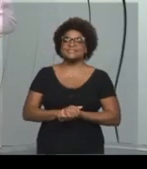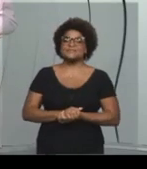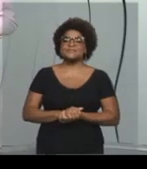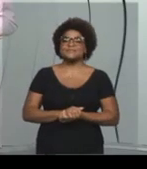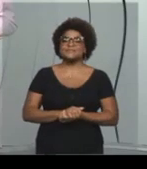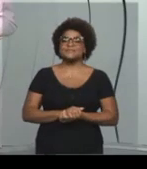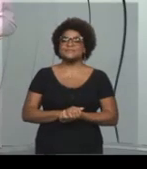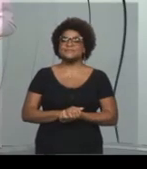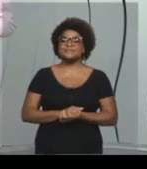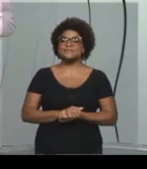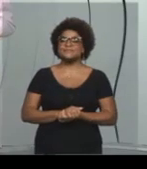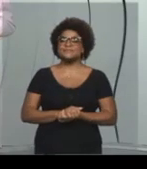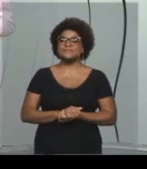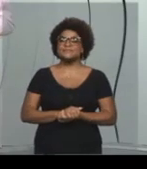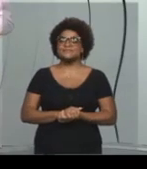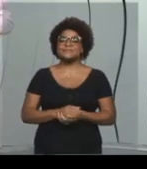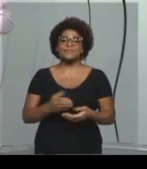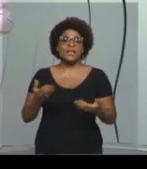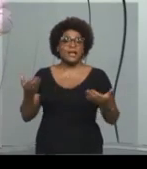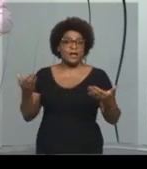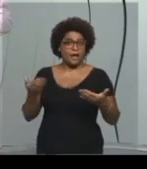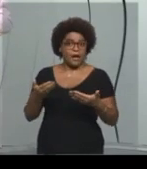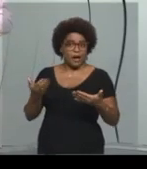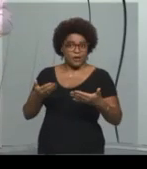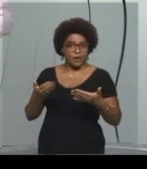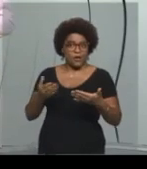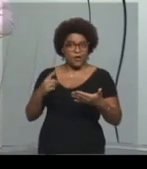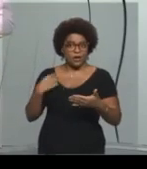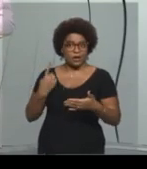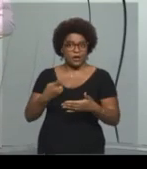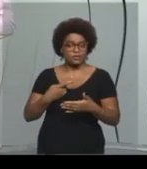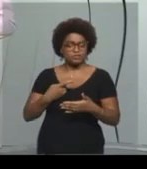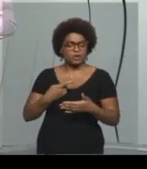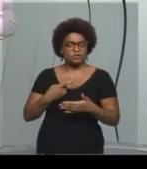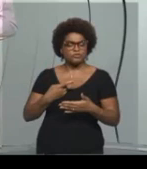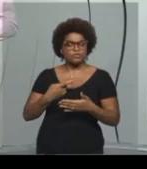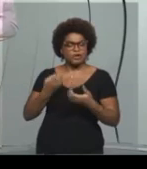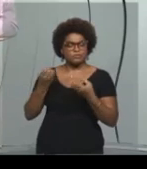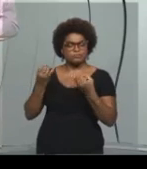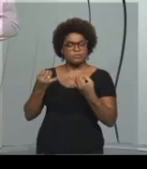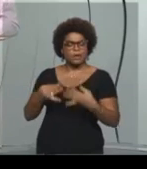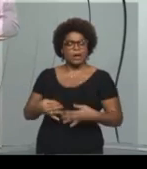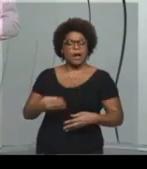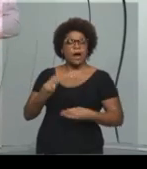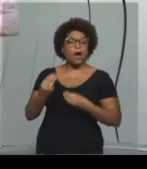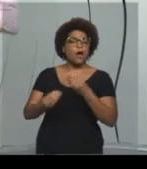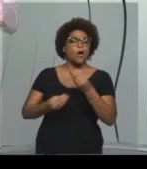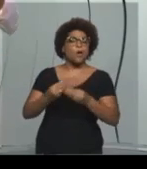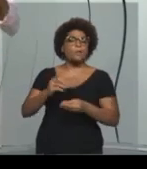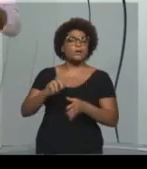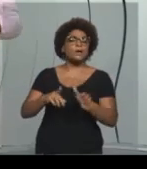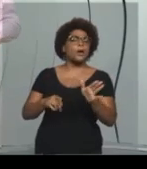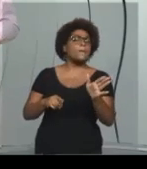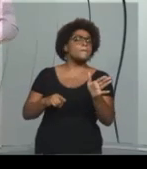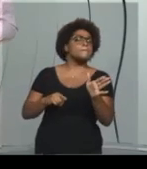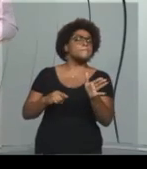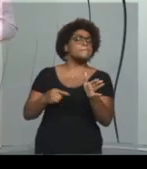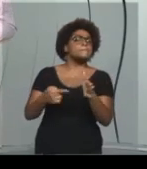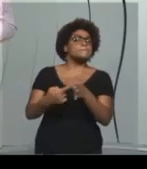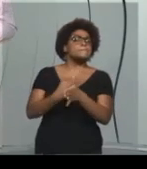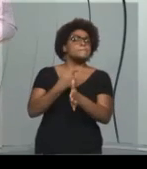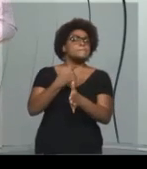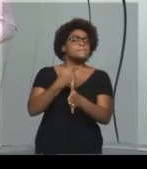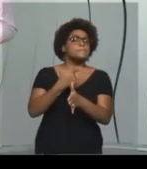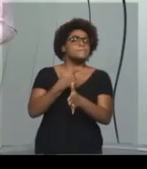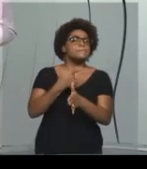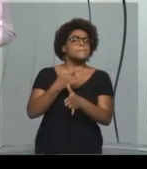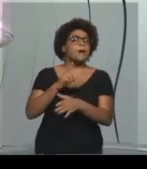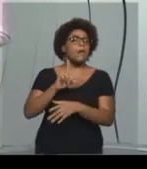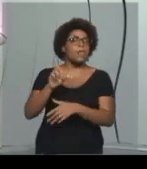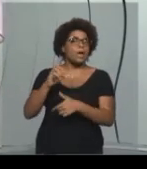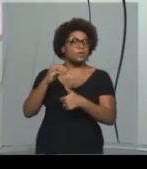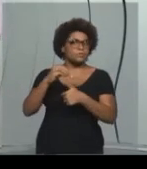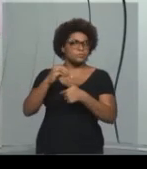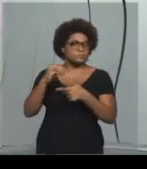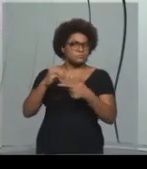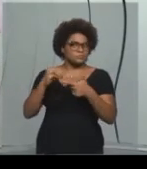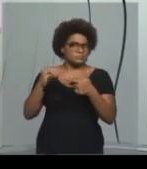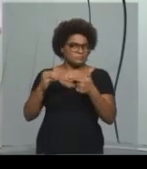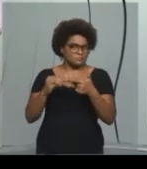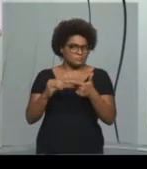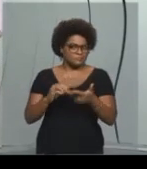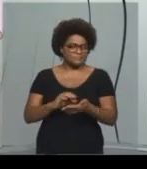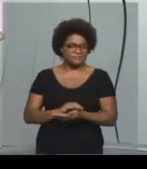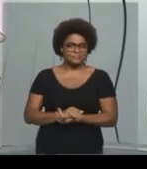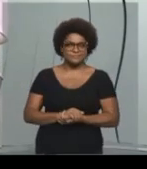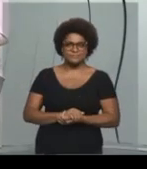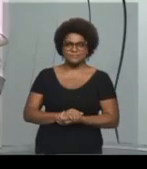Agora a gente vai passar para comentar aqui uma questão do Exame Nacional, uma questão que poderia cair no Exame